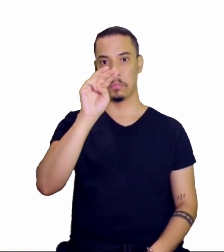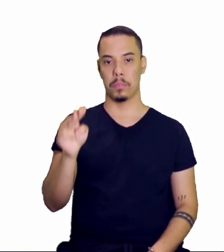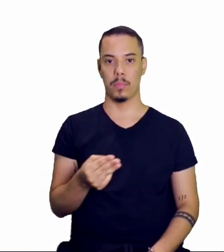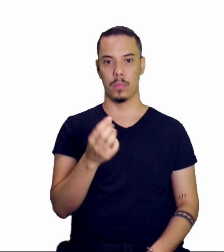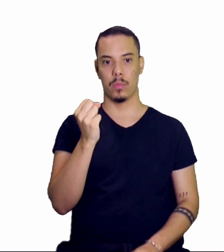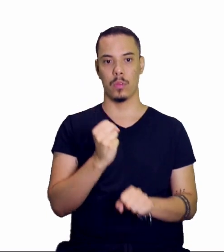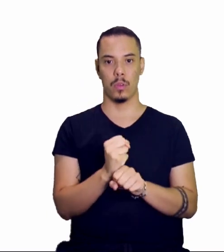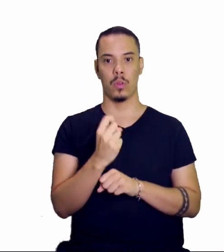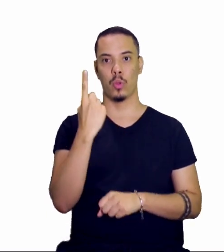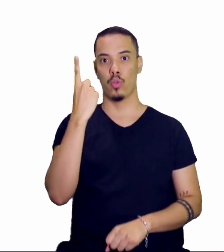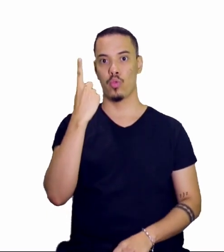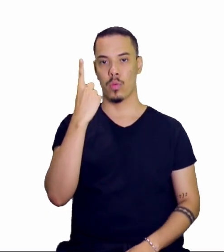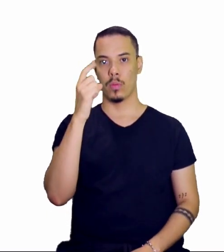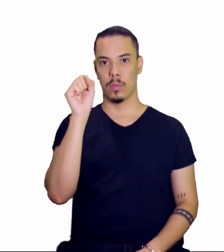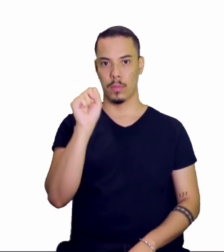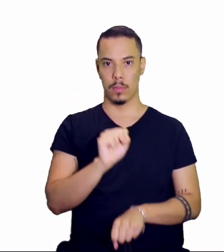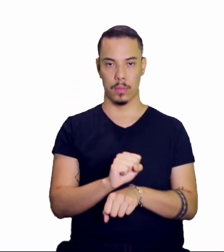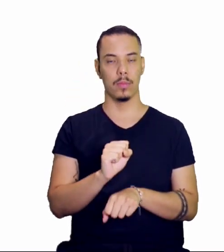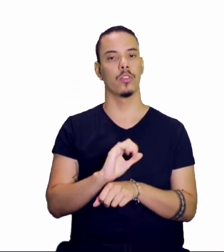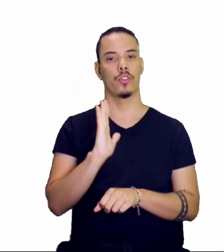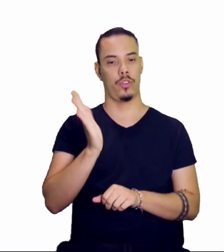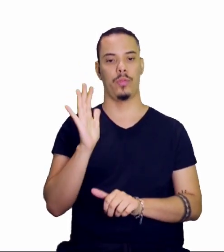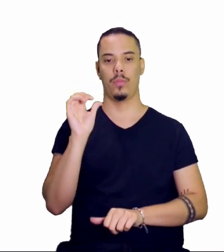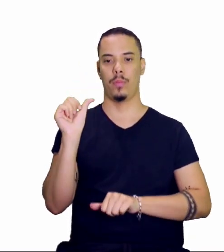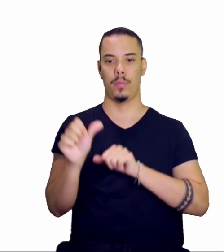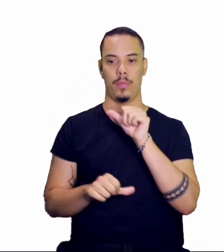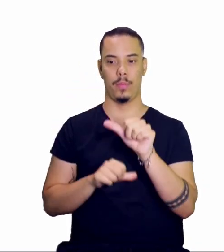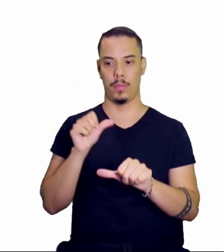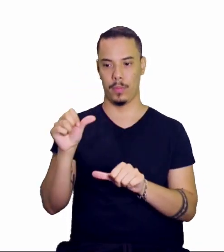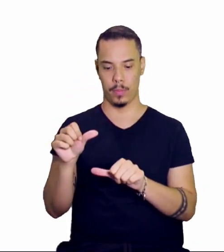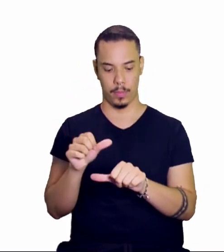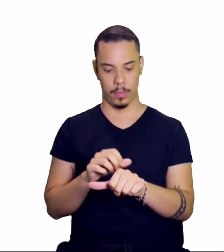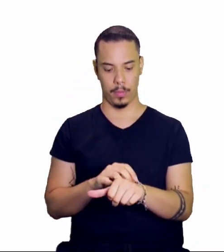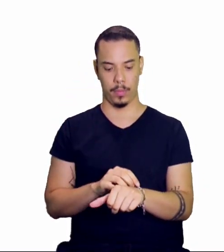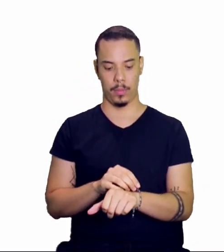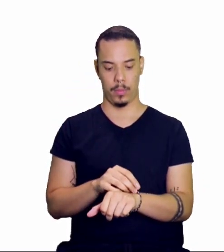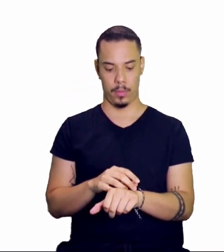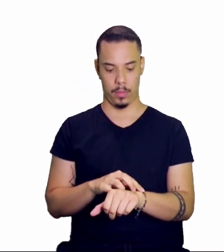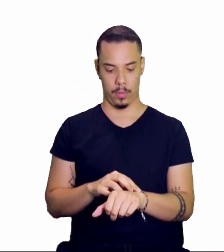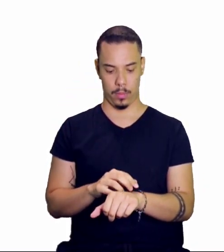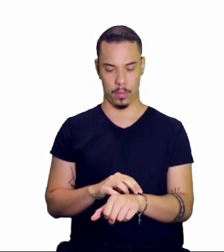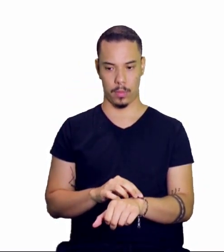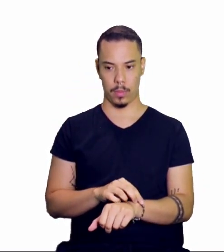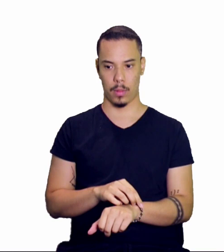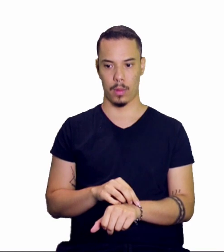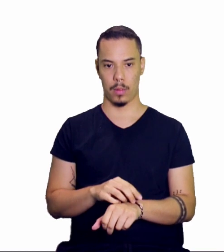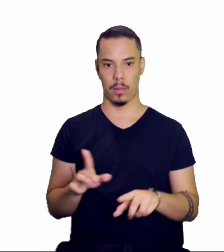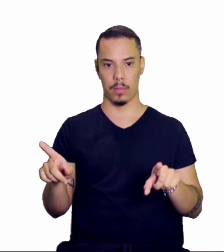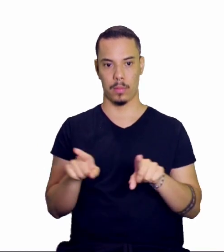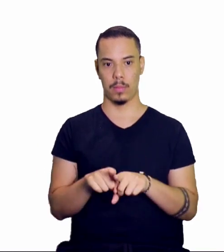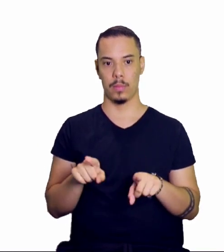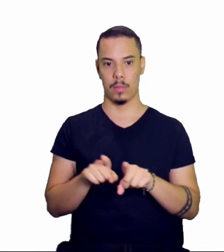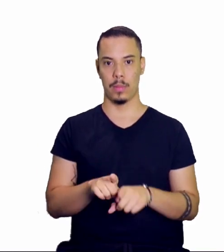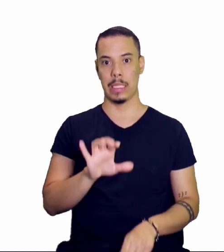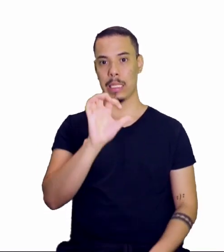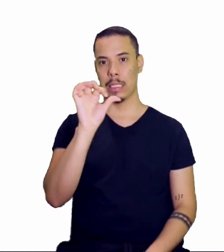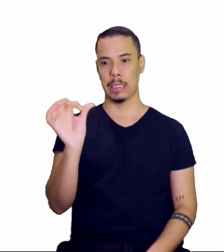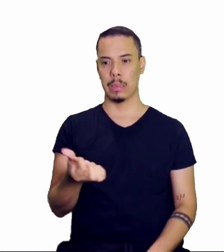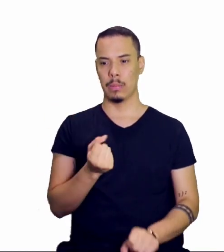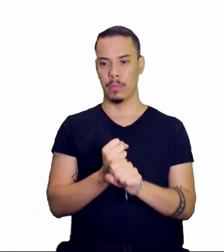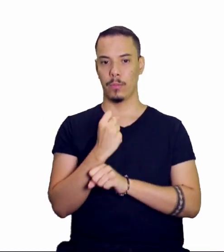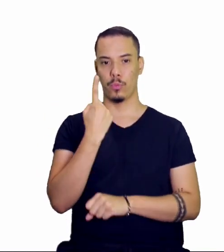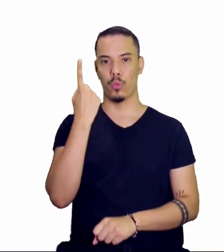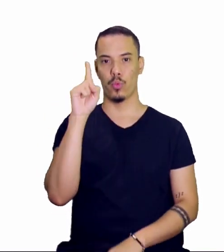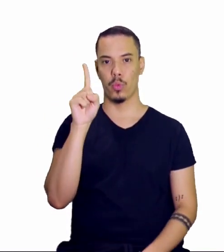atômico. Já mudou bem do convencional, né? E ali, aí, sistemas de telecomunicações... Cada 6 mil anos, 1 segundo que ele